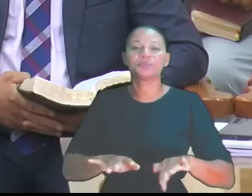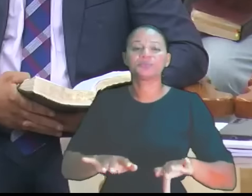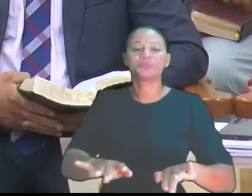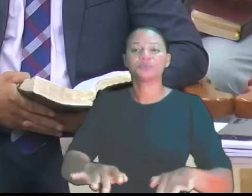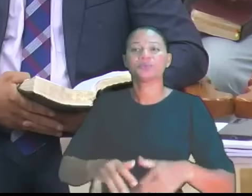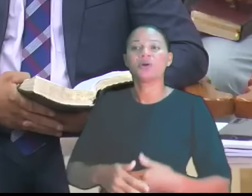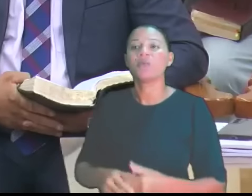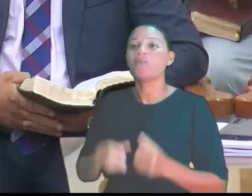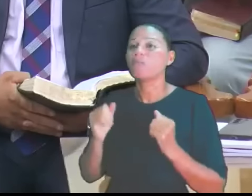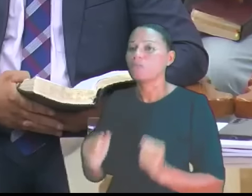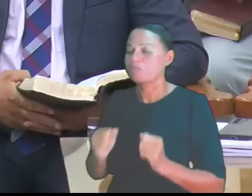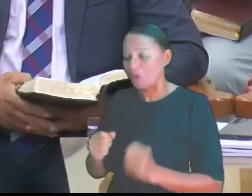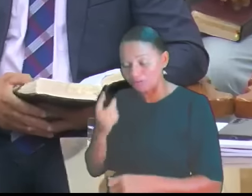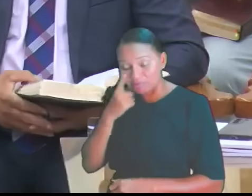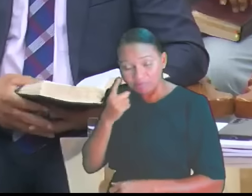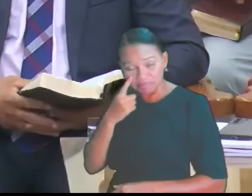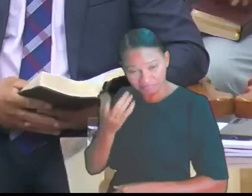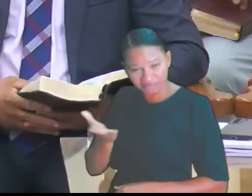Pode mexer para ver.